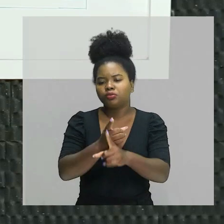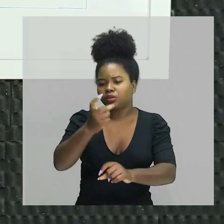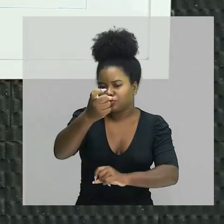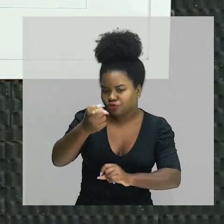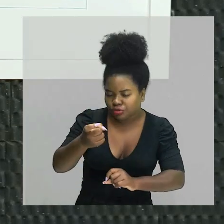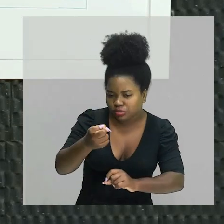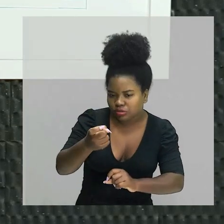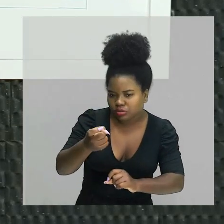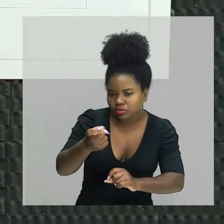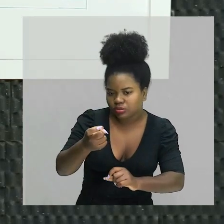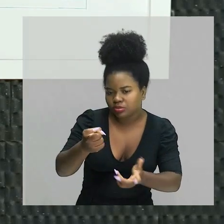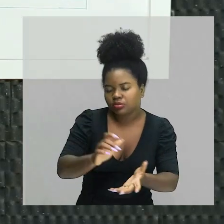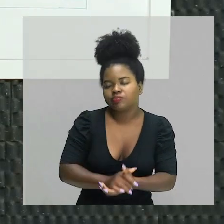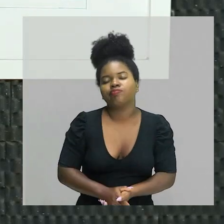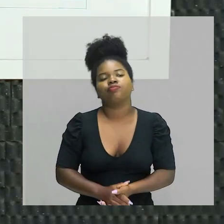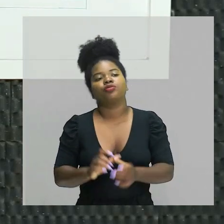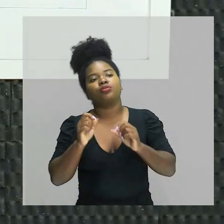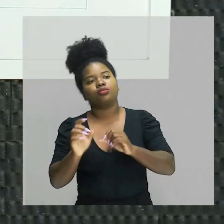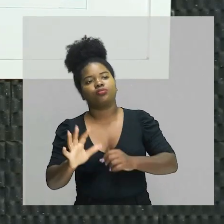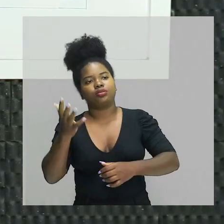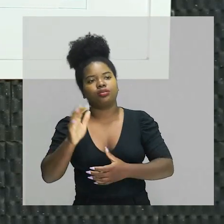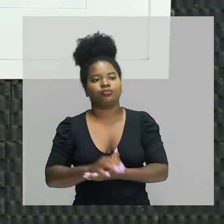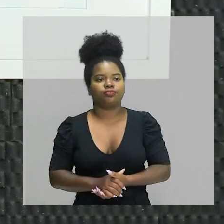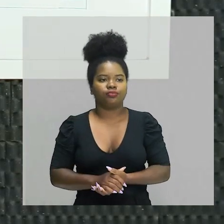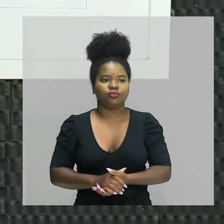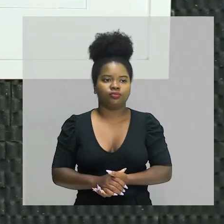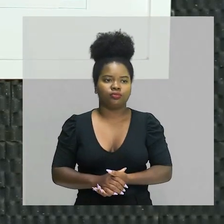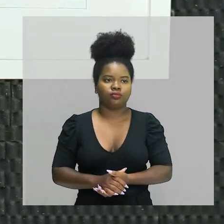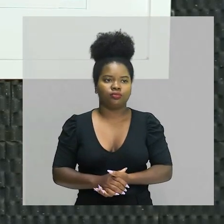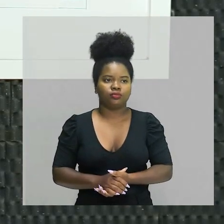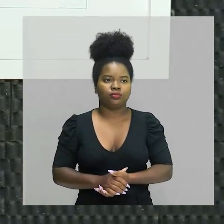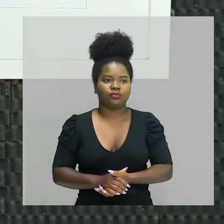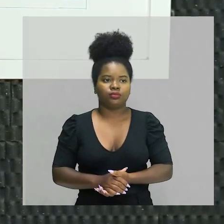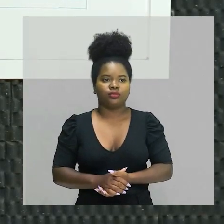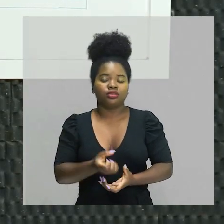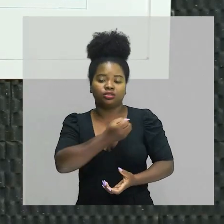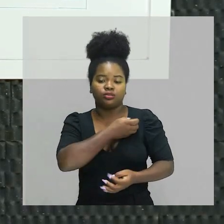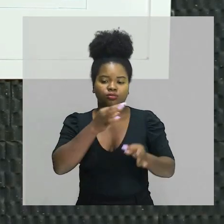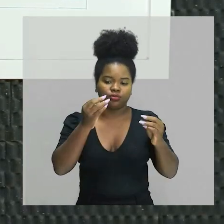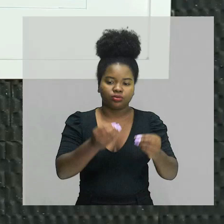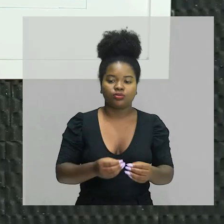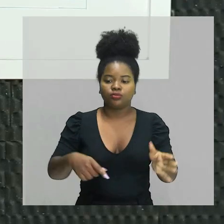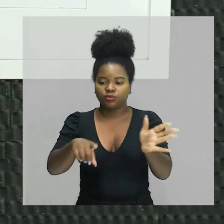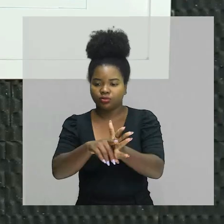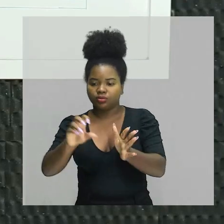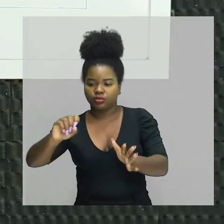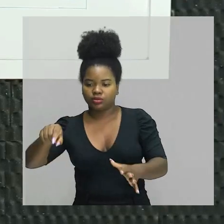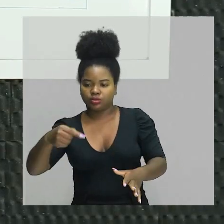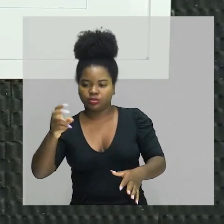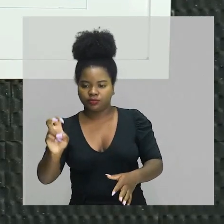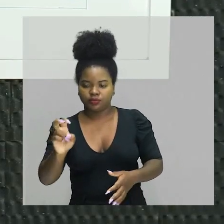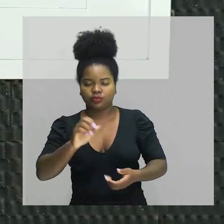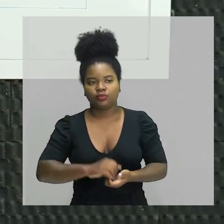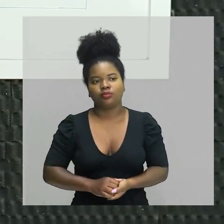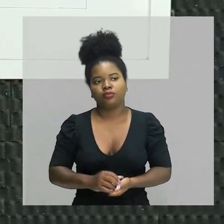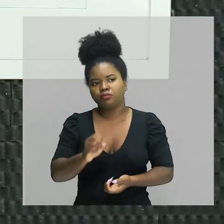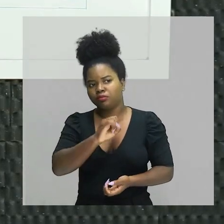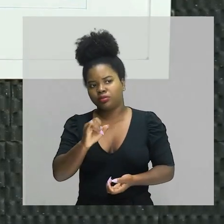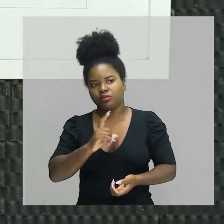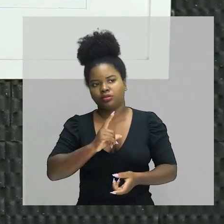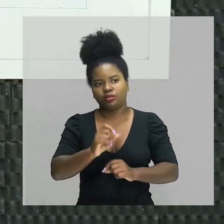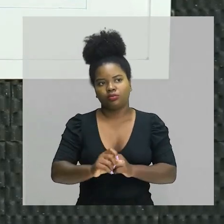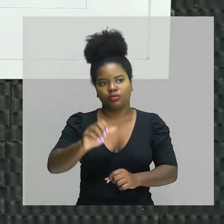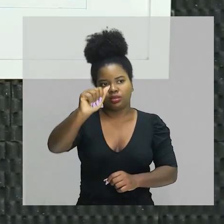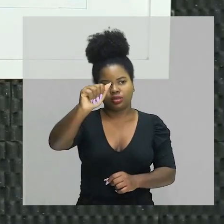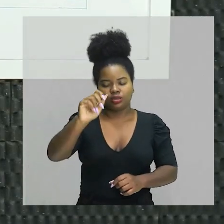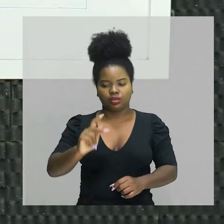de x, basta você pegar essa medida toda aqui e subtrair do 0,5. Tá? Se eu pego essa